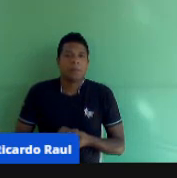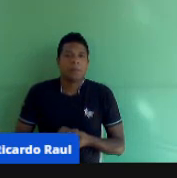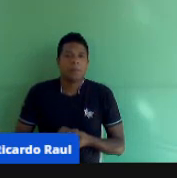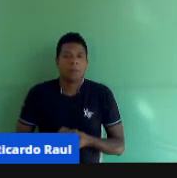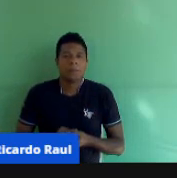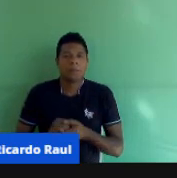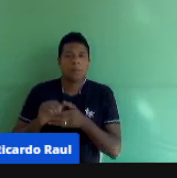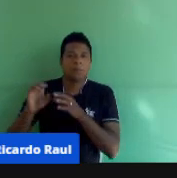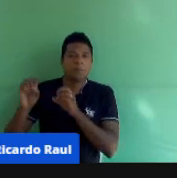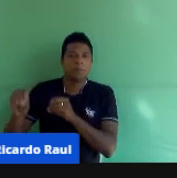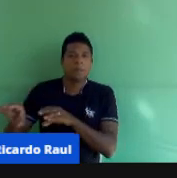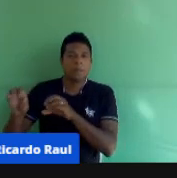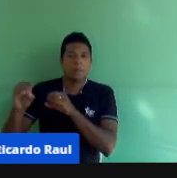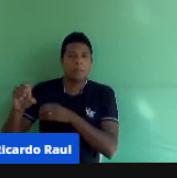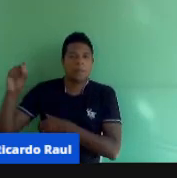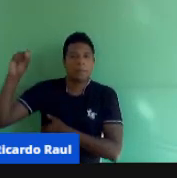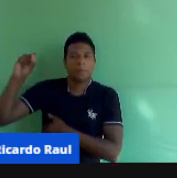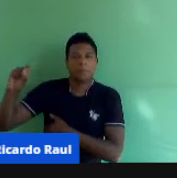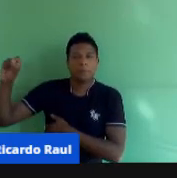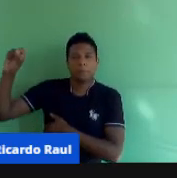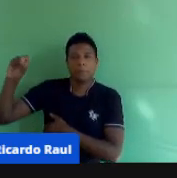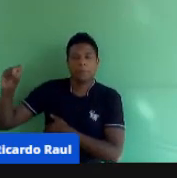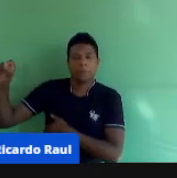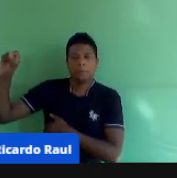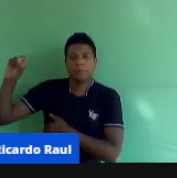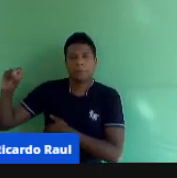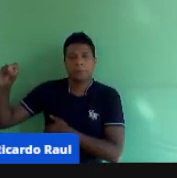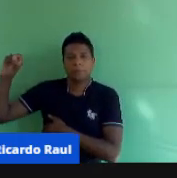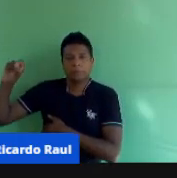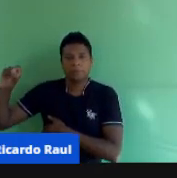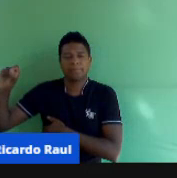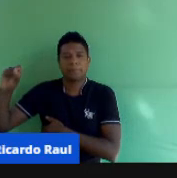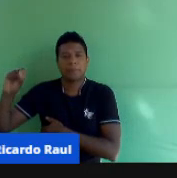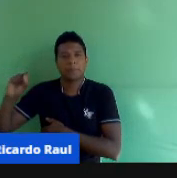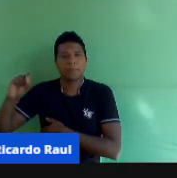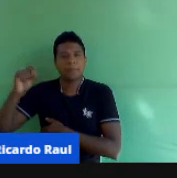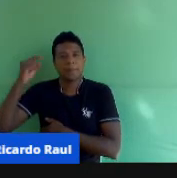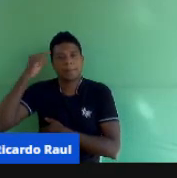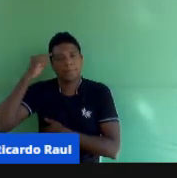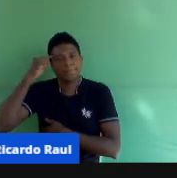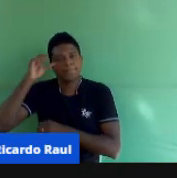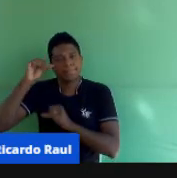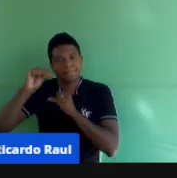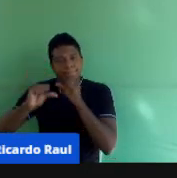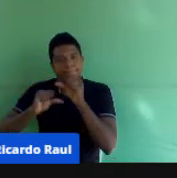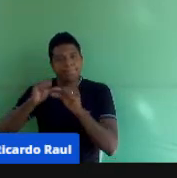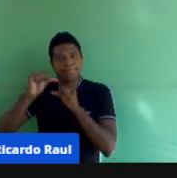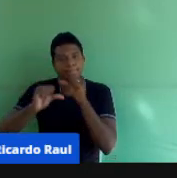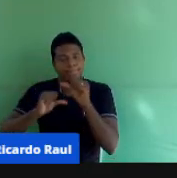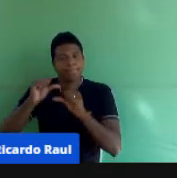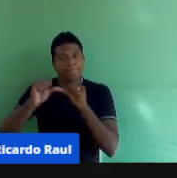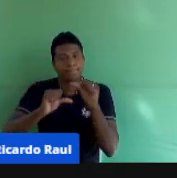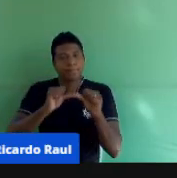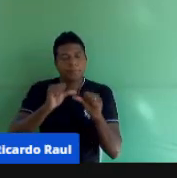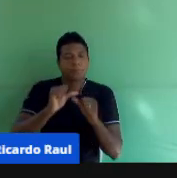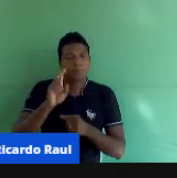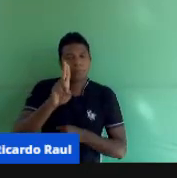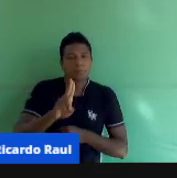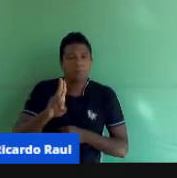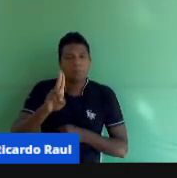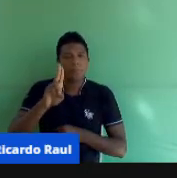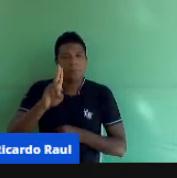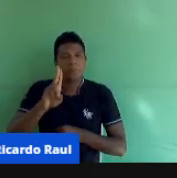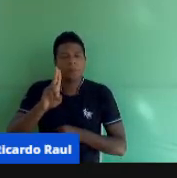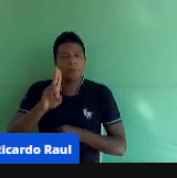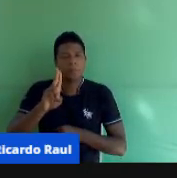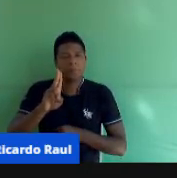daquela aula no quadro, isso tem que ser repensado em maior ou menor medida com a utilização de